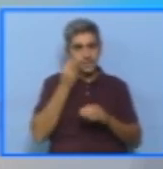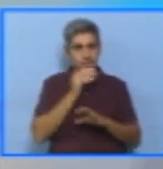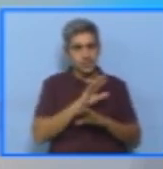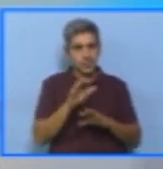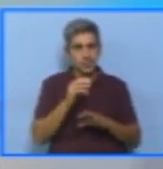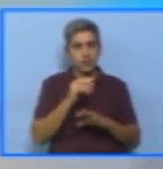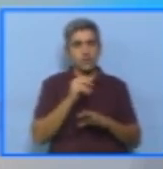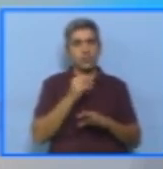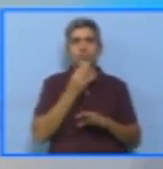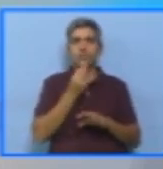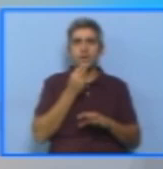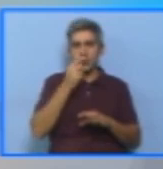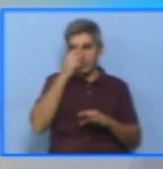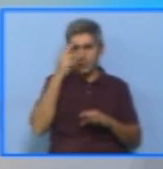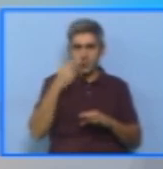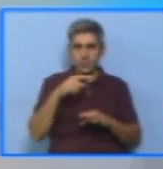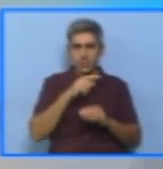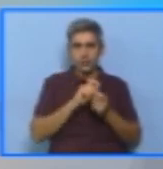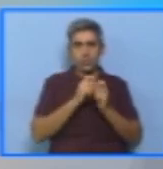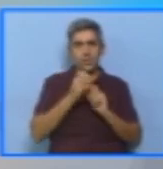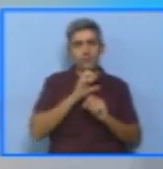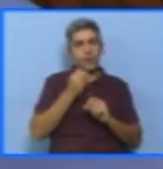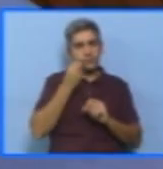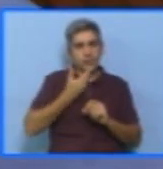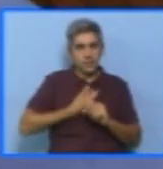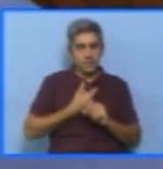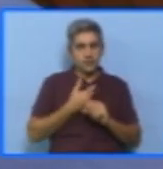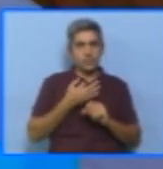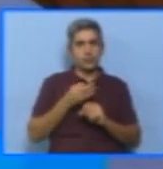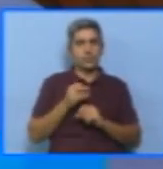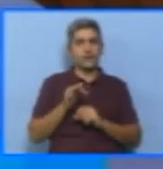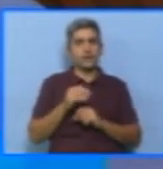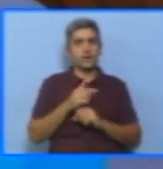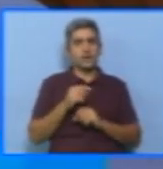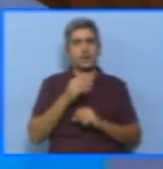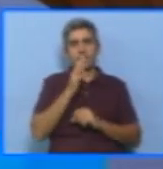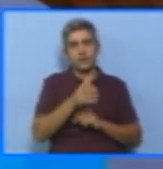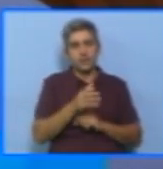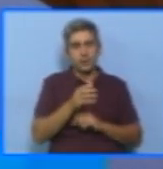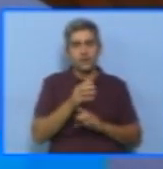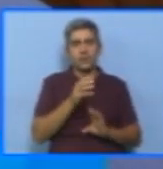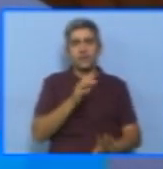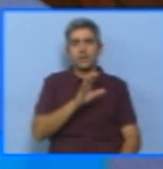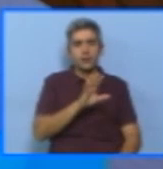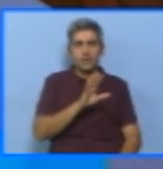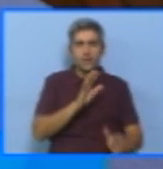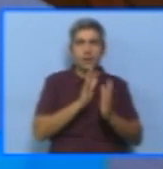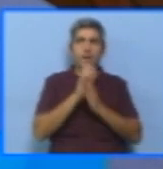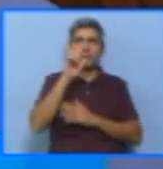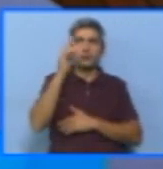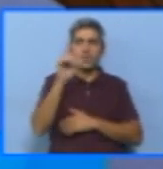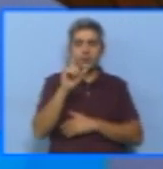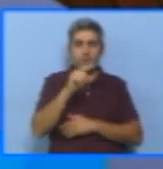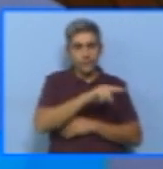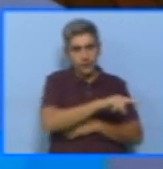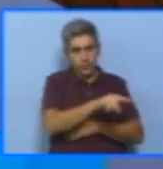o judaísmo era difícil mudar a forma de ser. E o profeta vem dizer não é Deus que está mal, vós é que